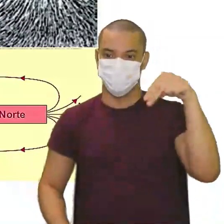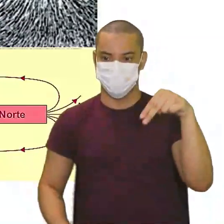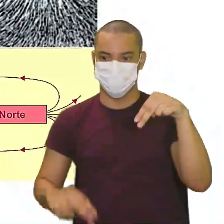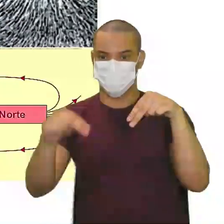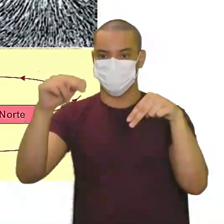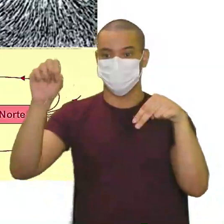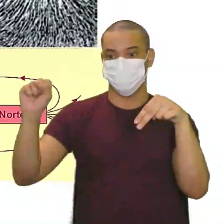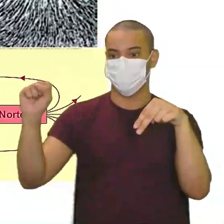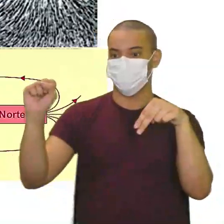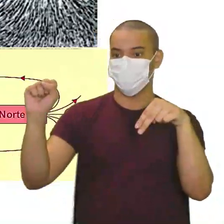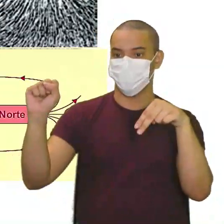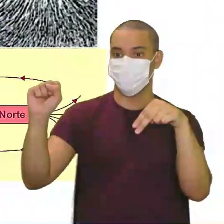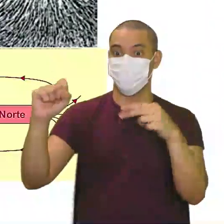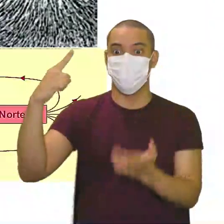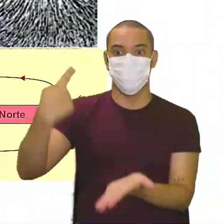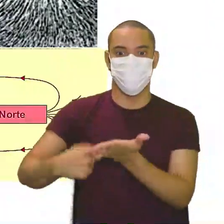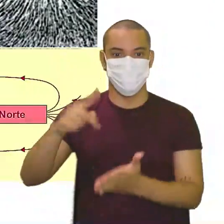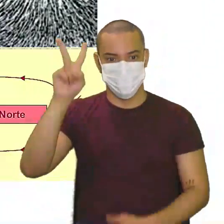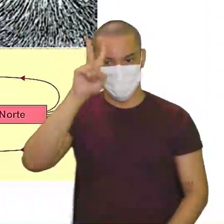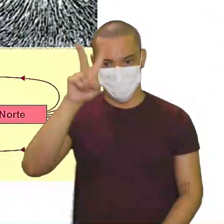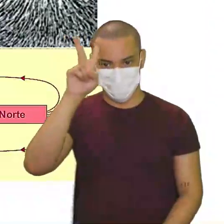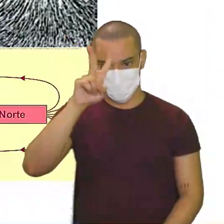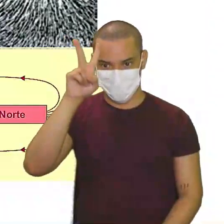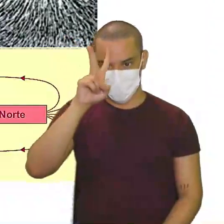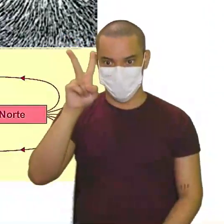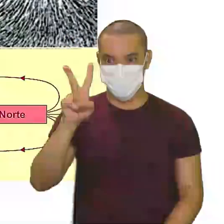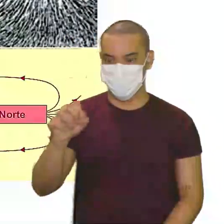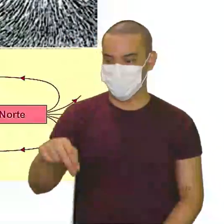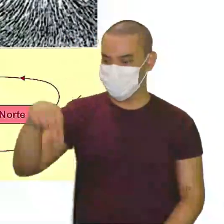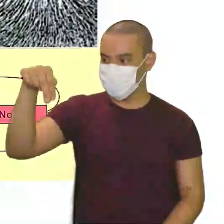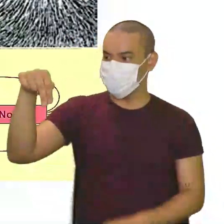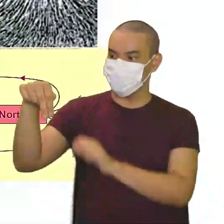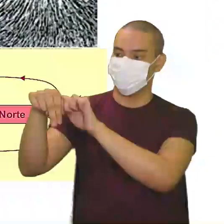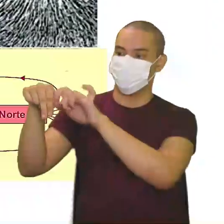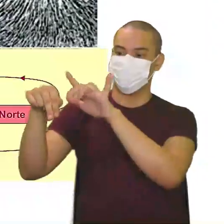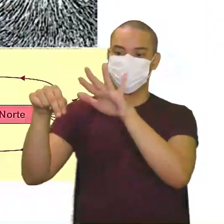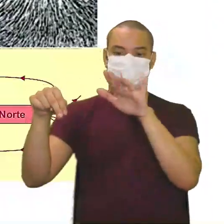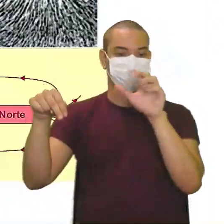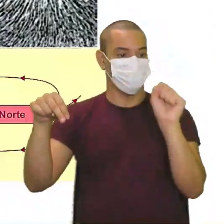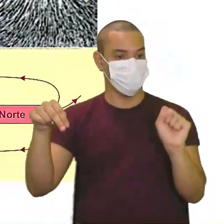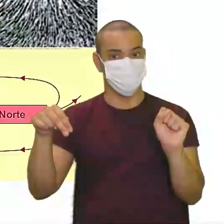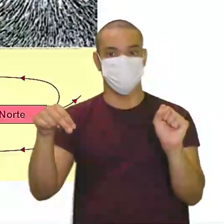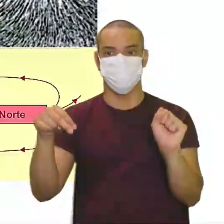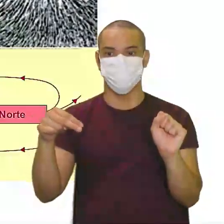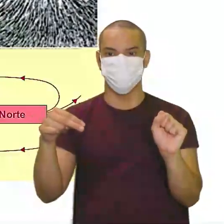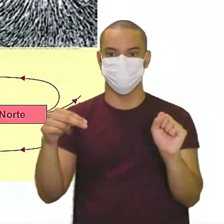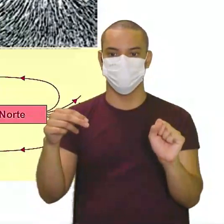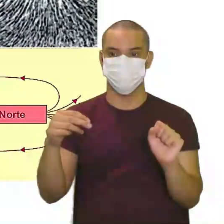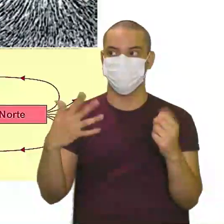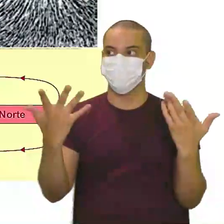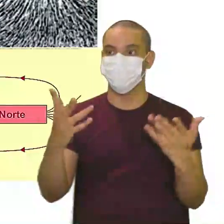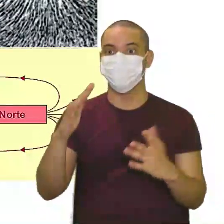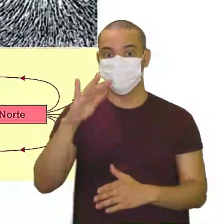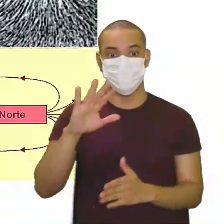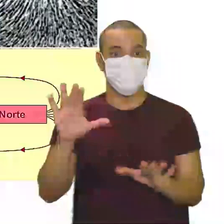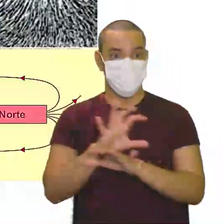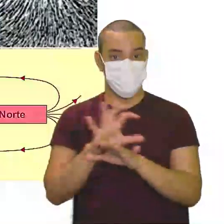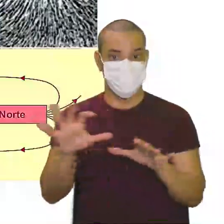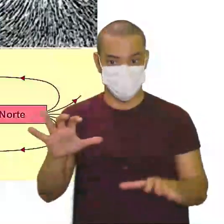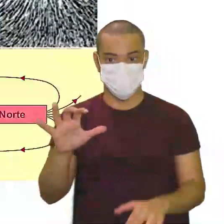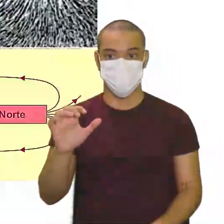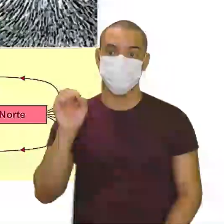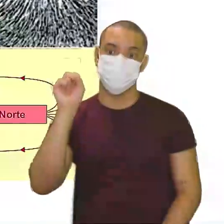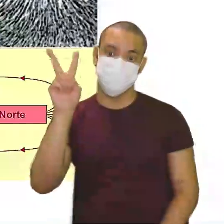Lembrando que aqui ó por convenção as linhas saindo Norte entra no sul então dois dá para o norte o quatro aqui nesse caso